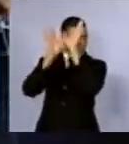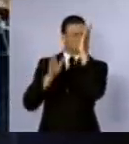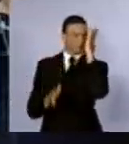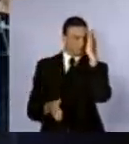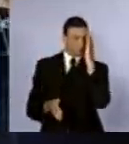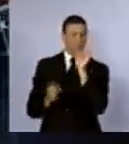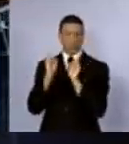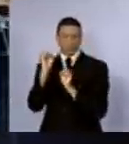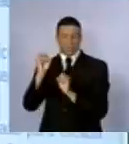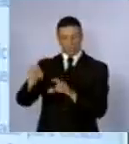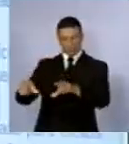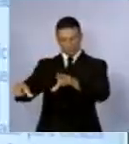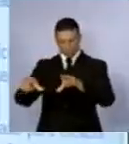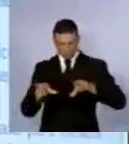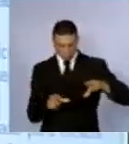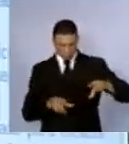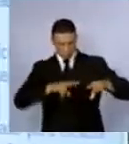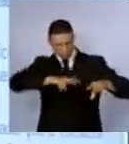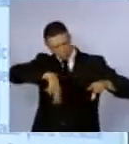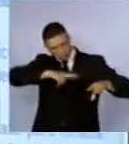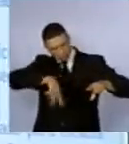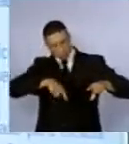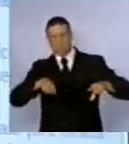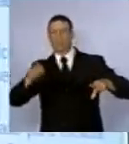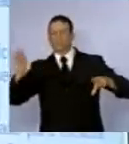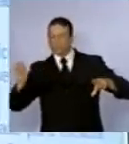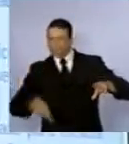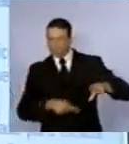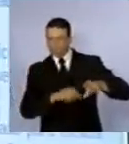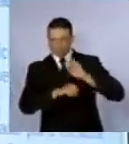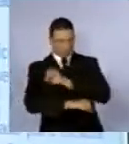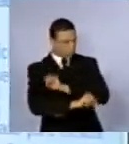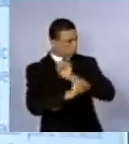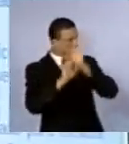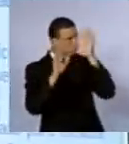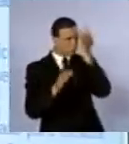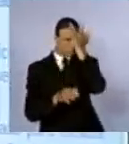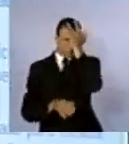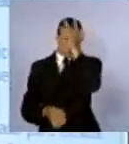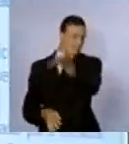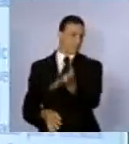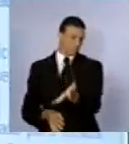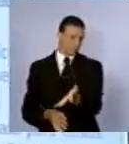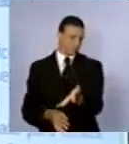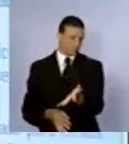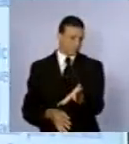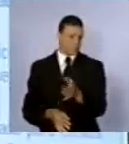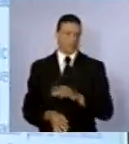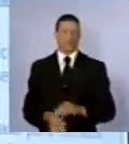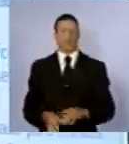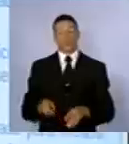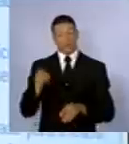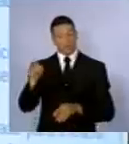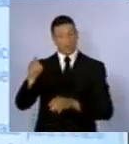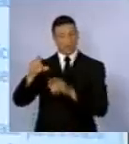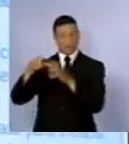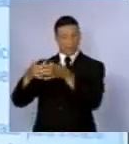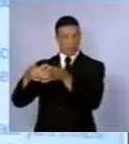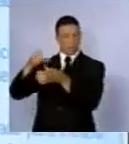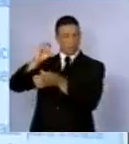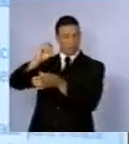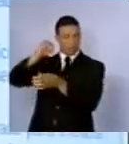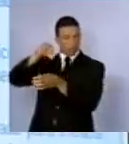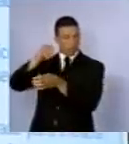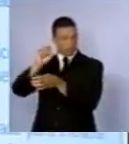mundo pegar para ler esse material, vai ver que realmente isso está muito claro lá, né? Essa preocupação ela faz parte, sempre